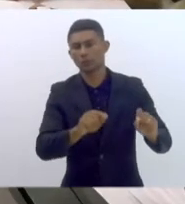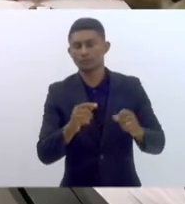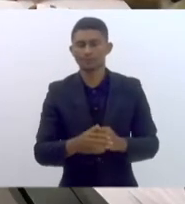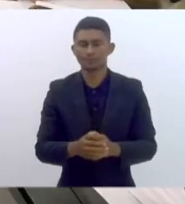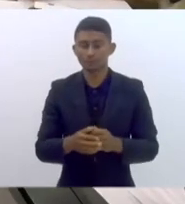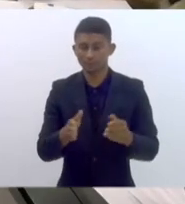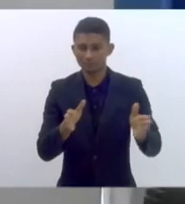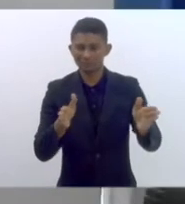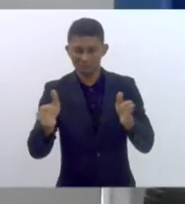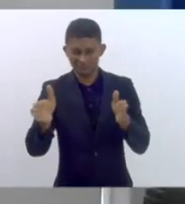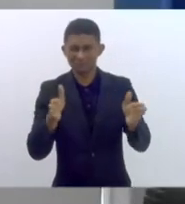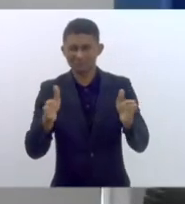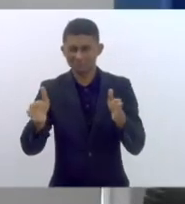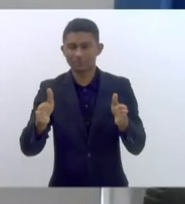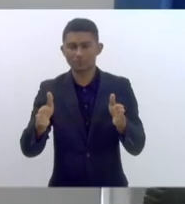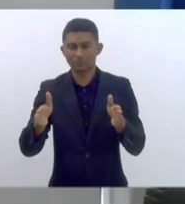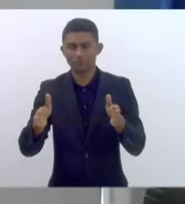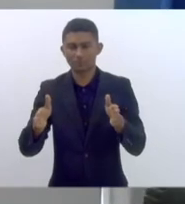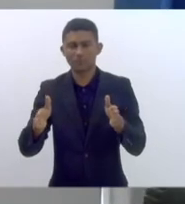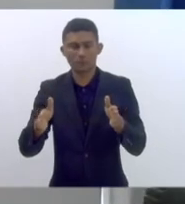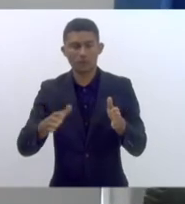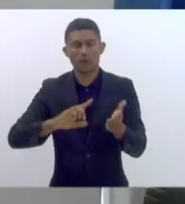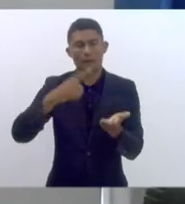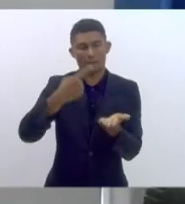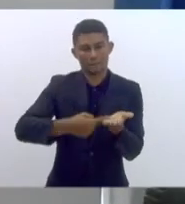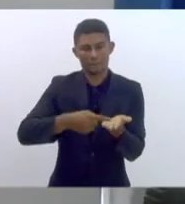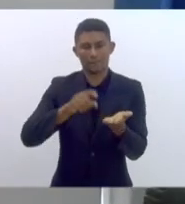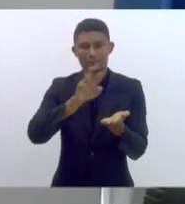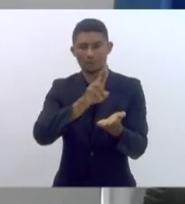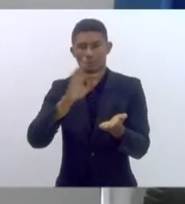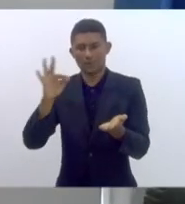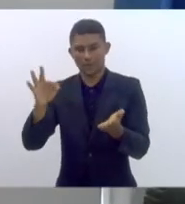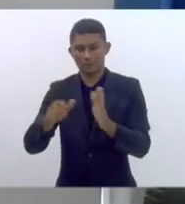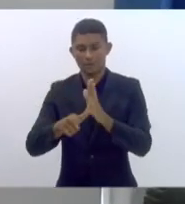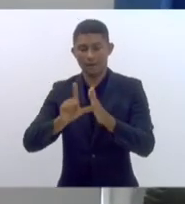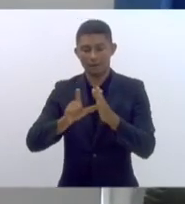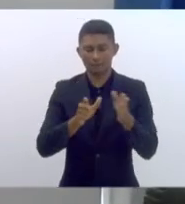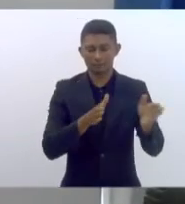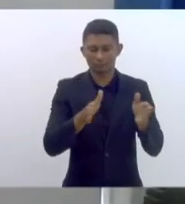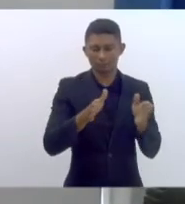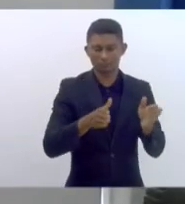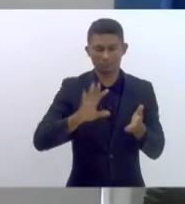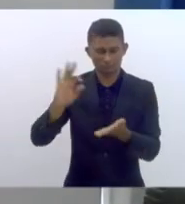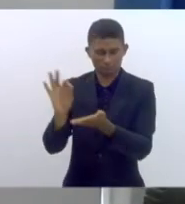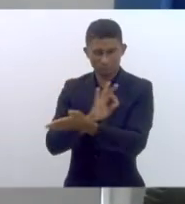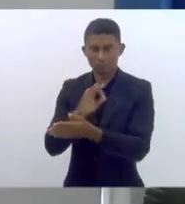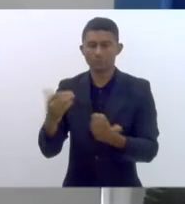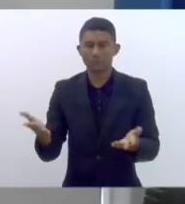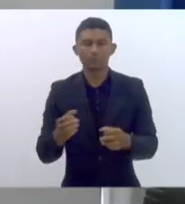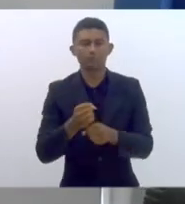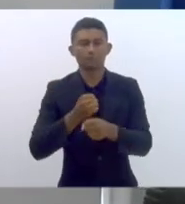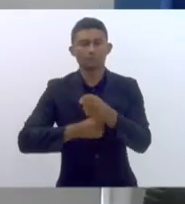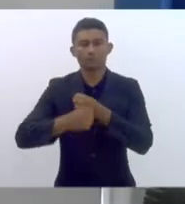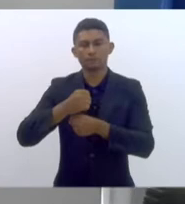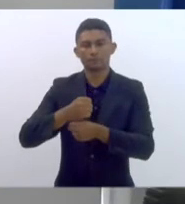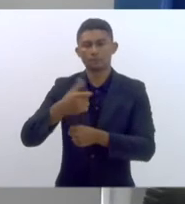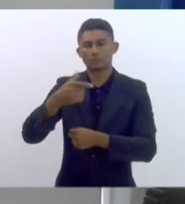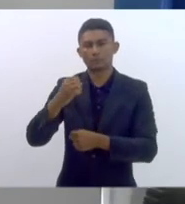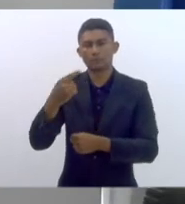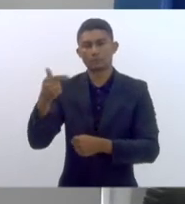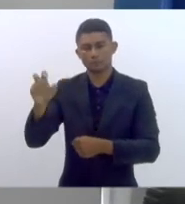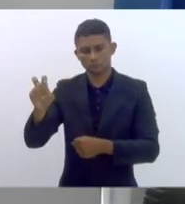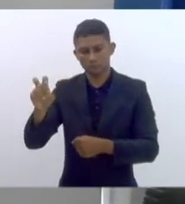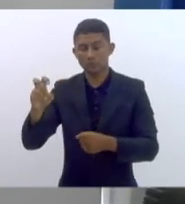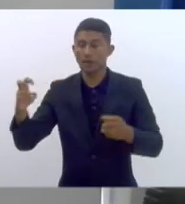que precede a assinatura do regime de recuperação fiscal, entre os exercícios de 15 e